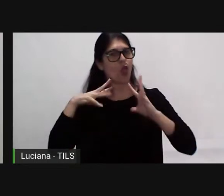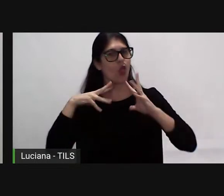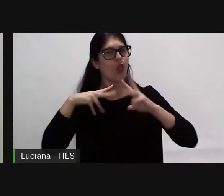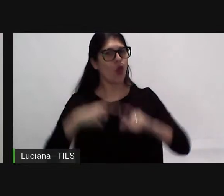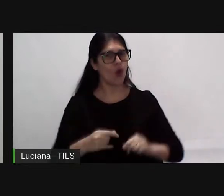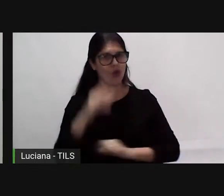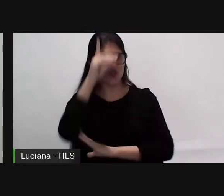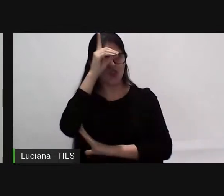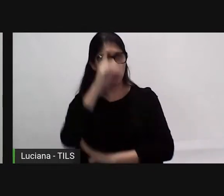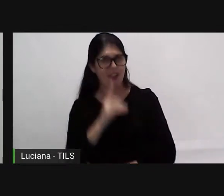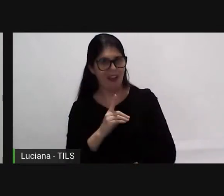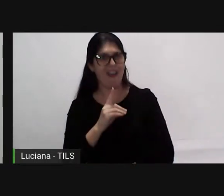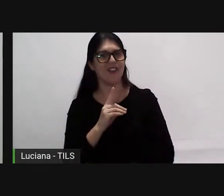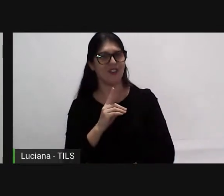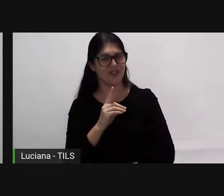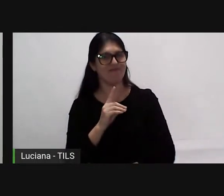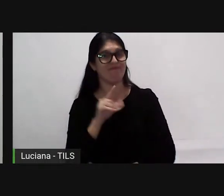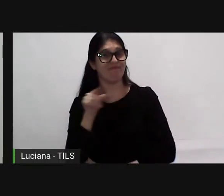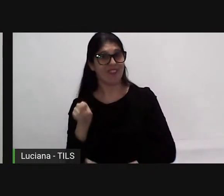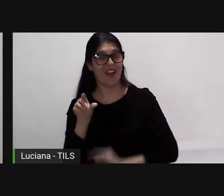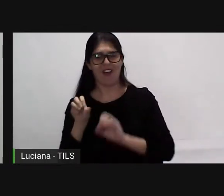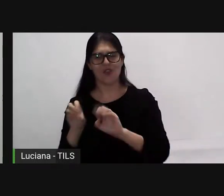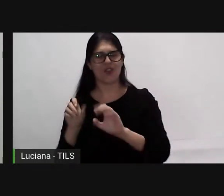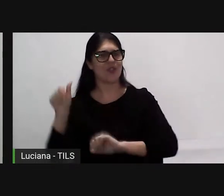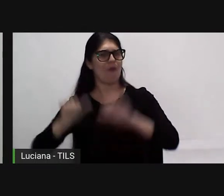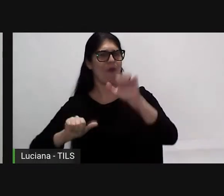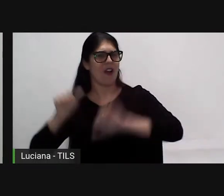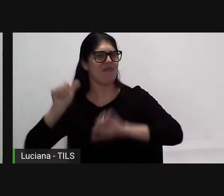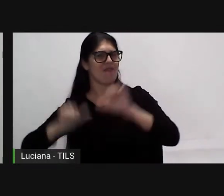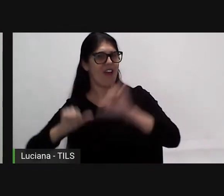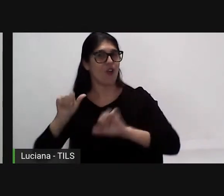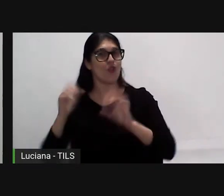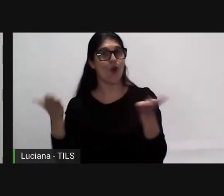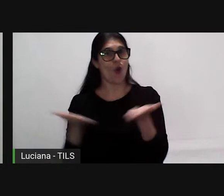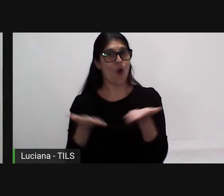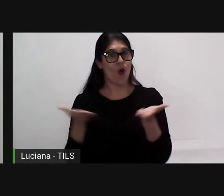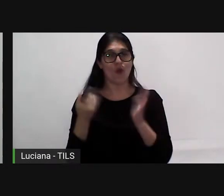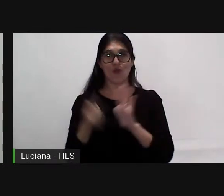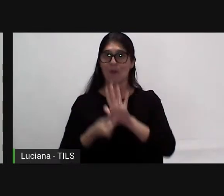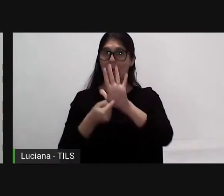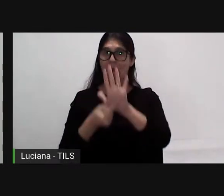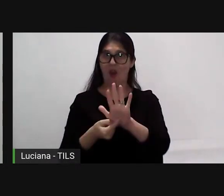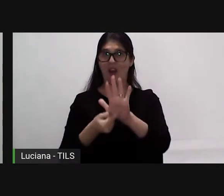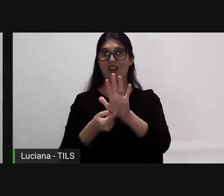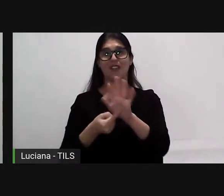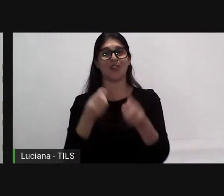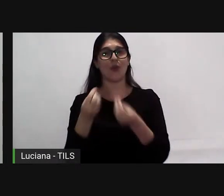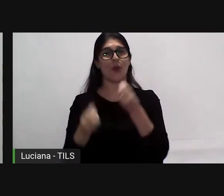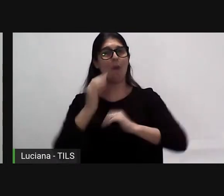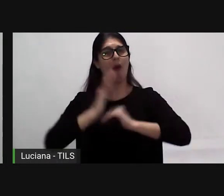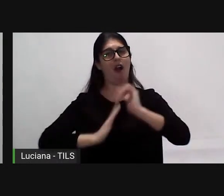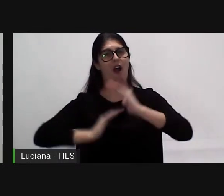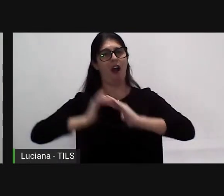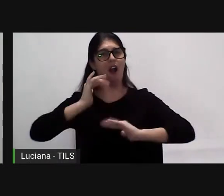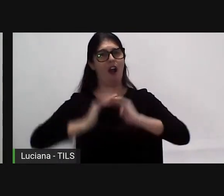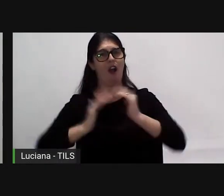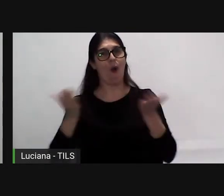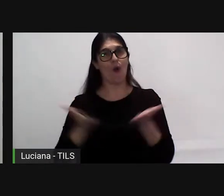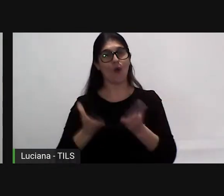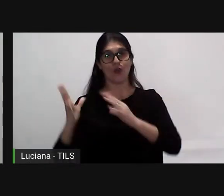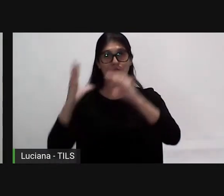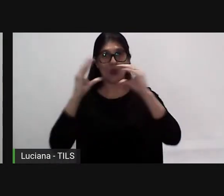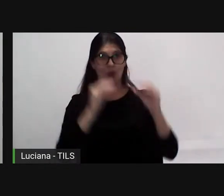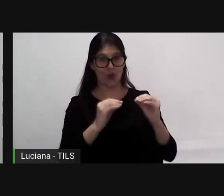de excelência, e que hoje, brilhantemente, vem trazer a sua contribuição aqui para a nossa noite de retomada do